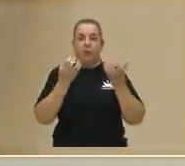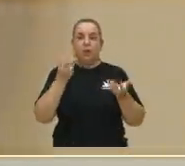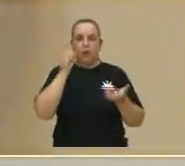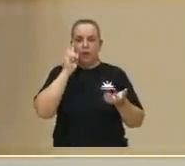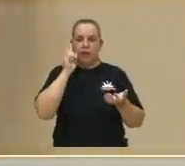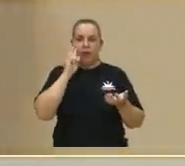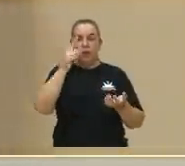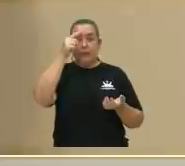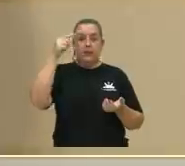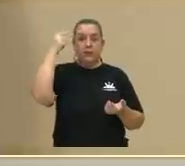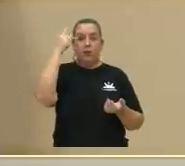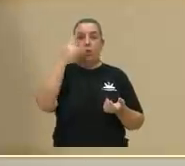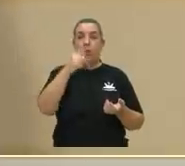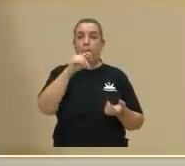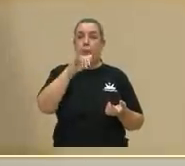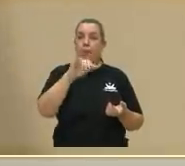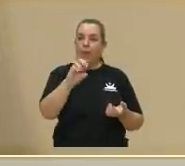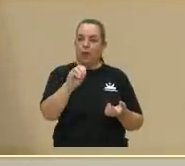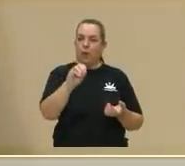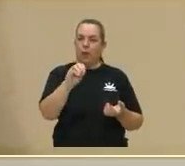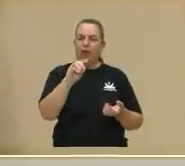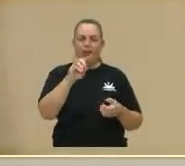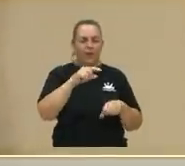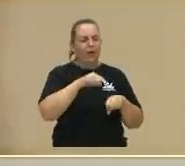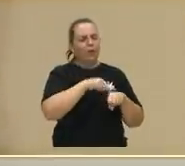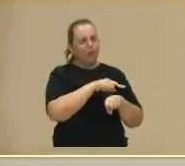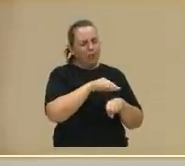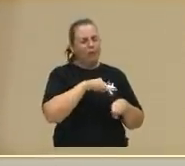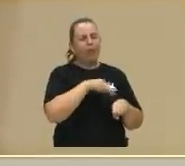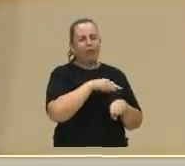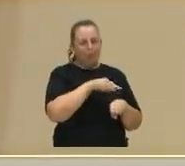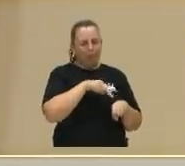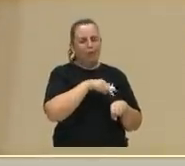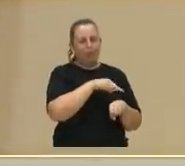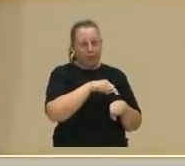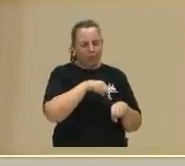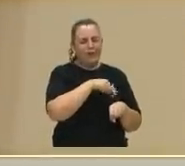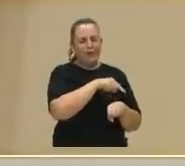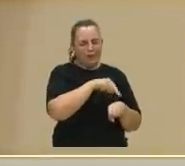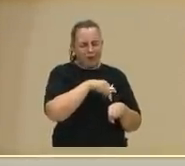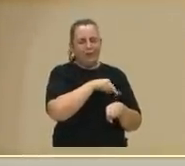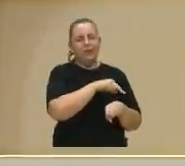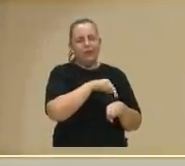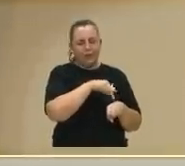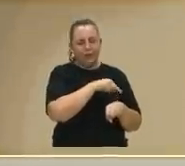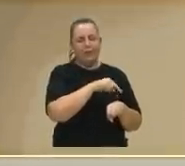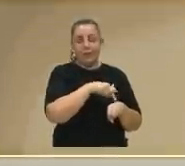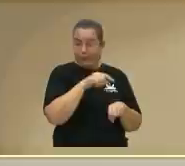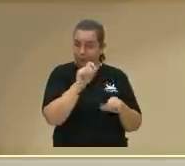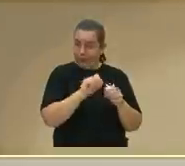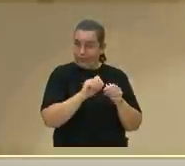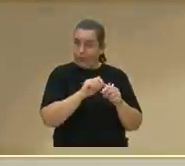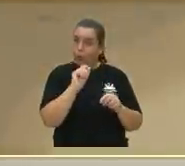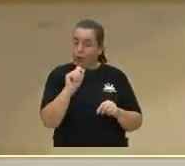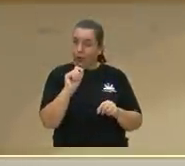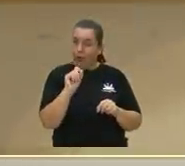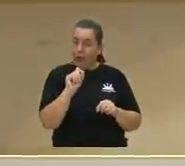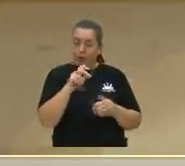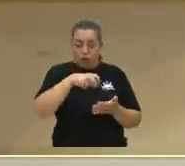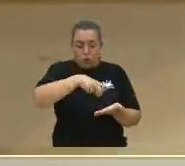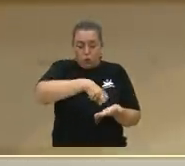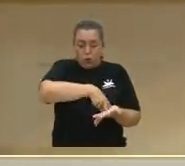de pietrelcina ele passava horas e horas o rádio fazendo o quê